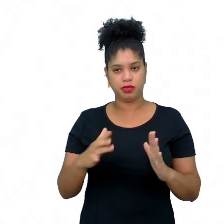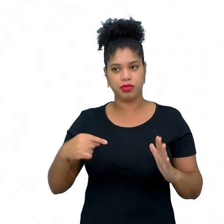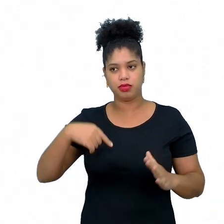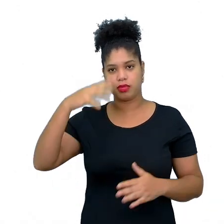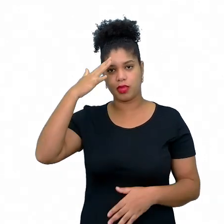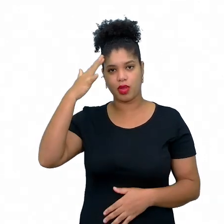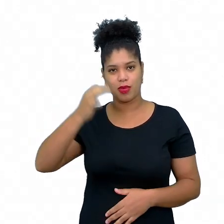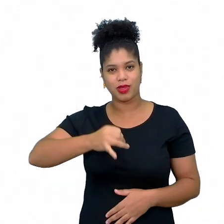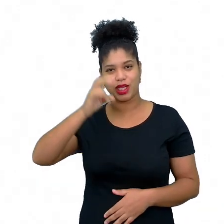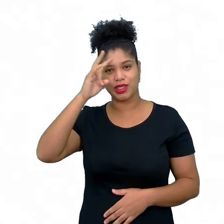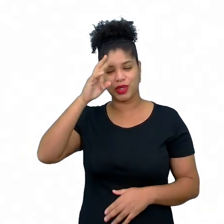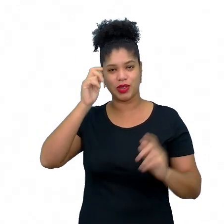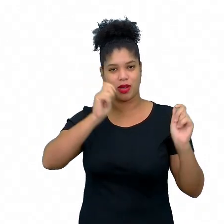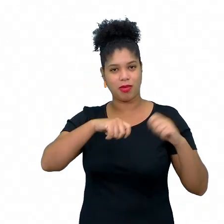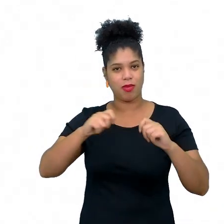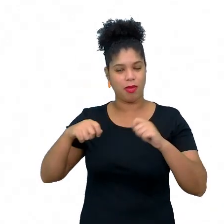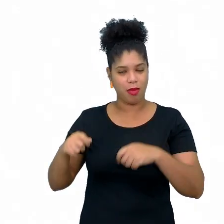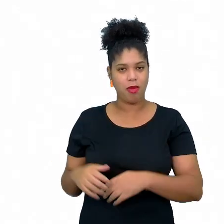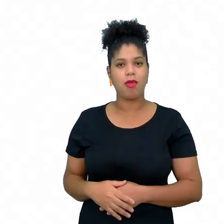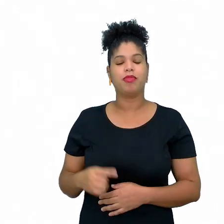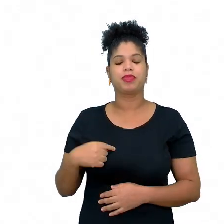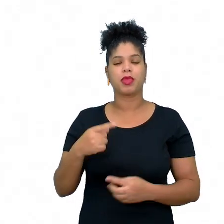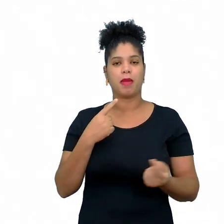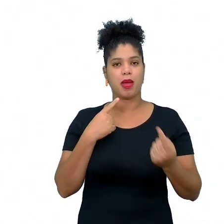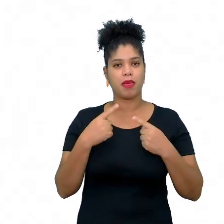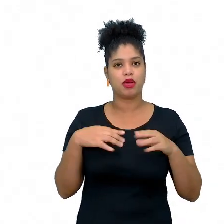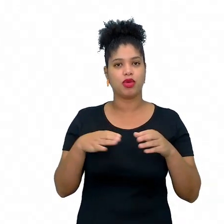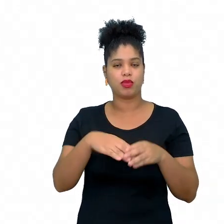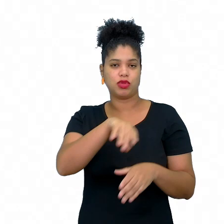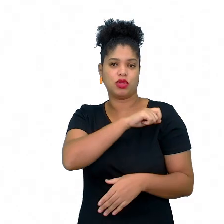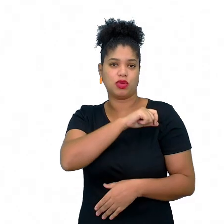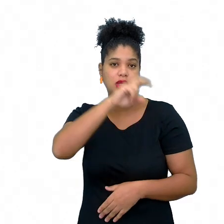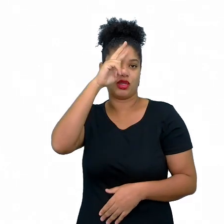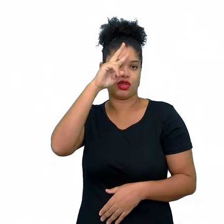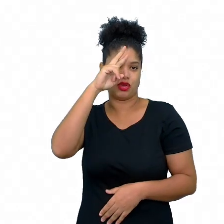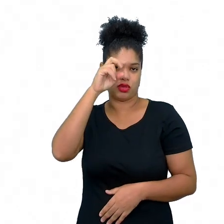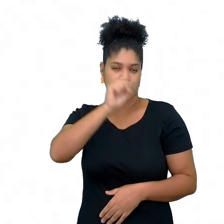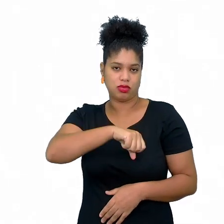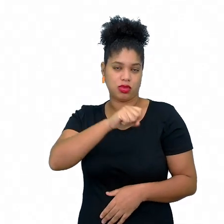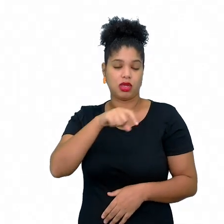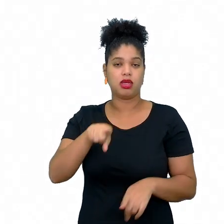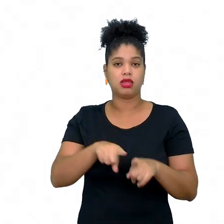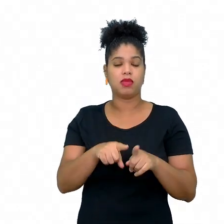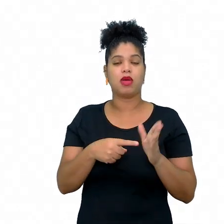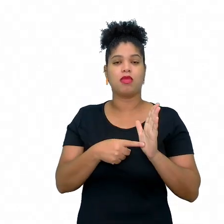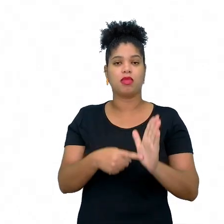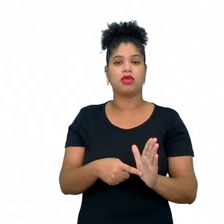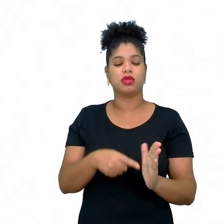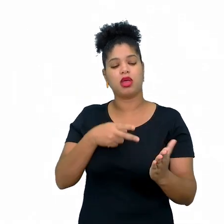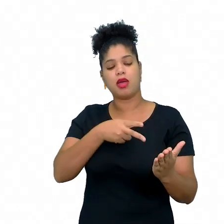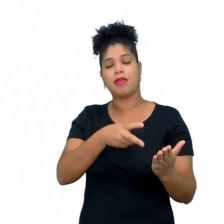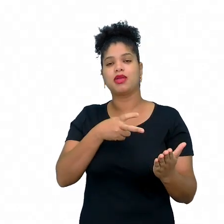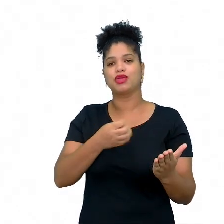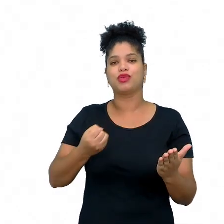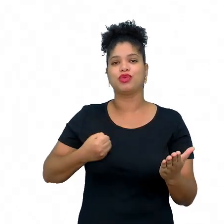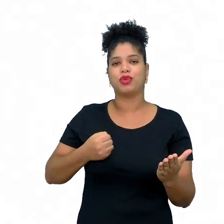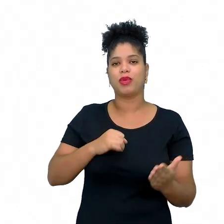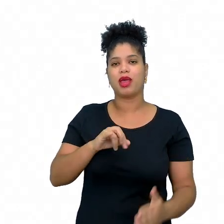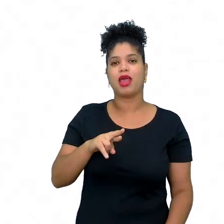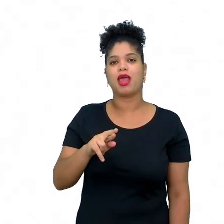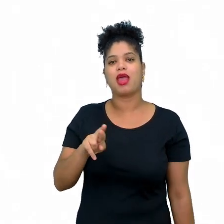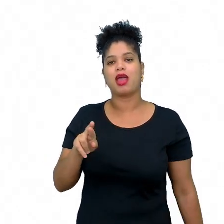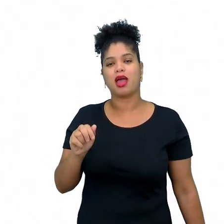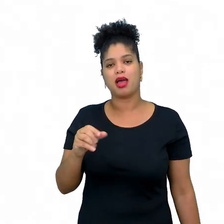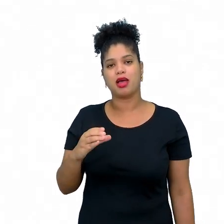compreender essa história, né, discutir com esses alunos essa história, reconhecer os números irracionais